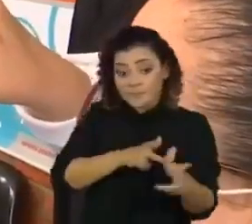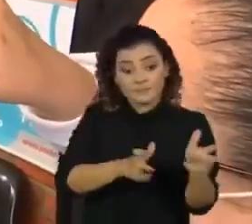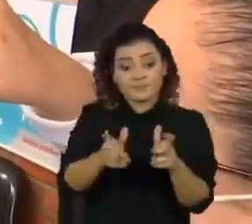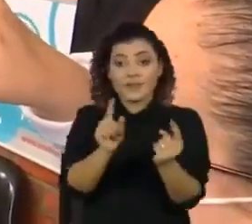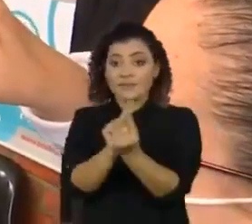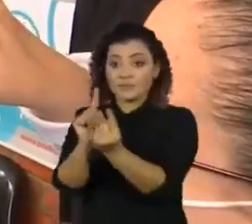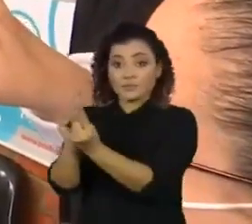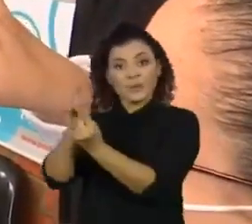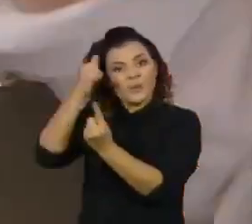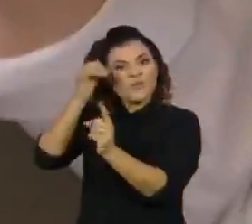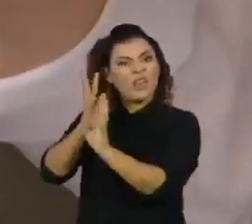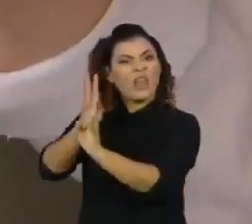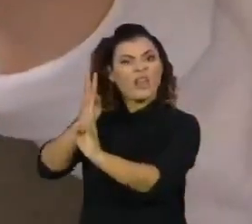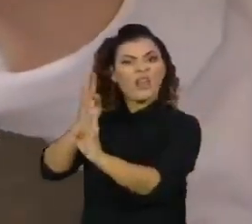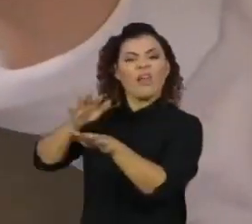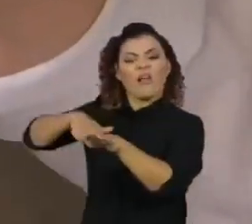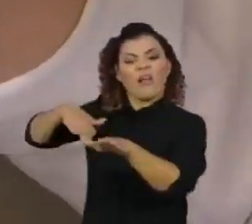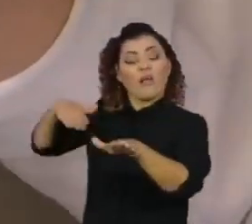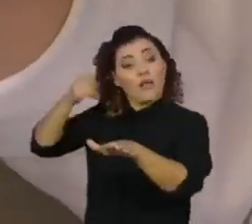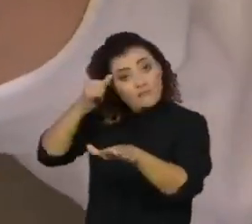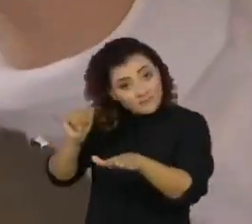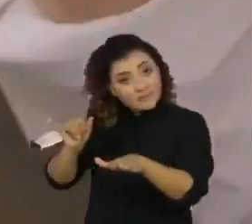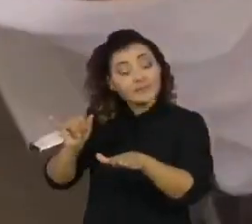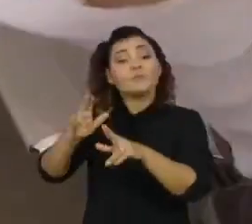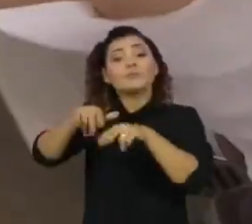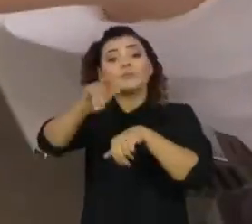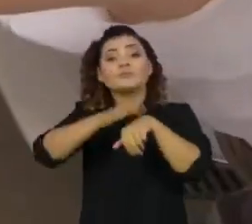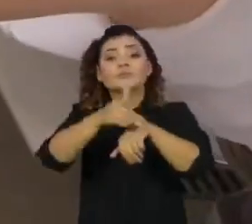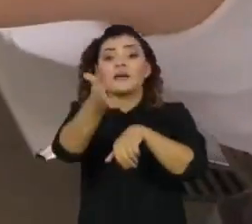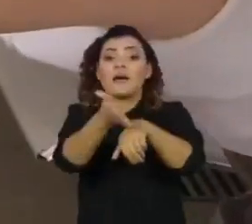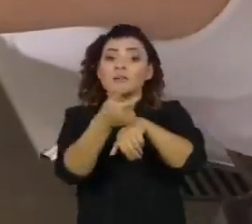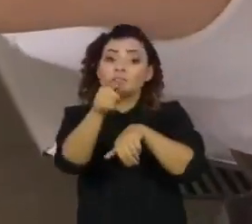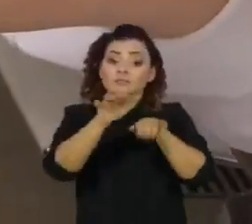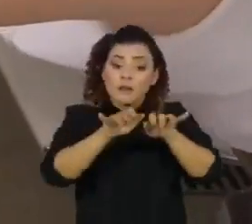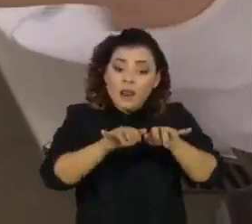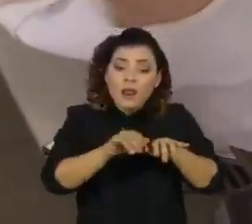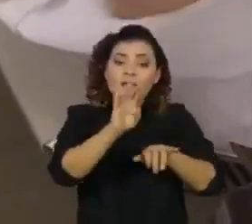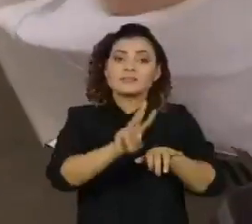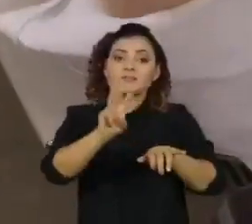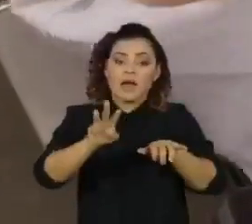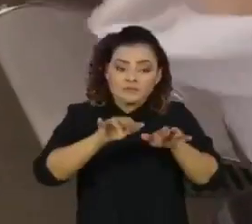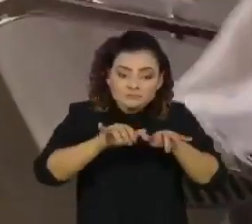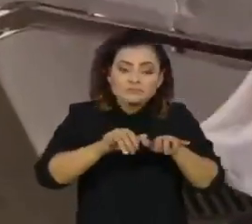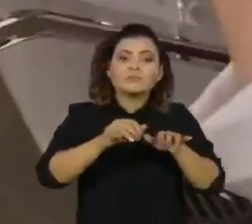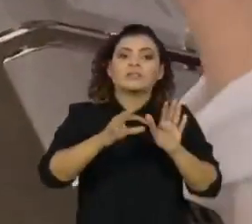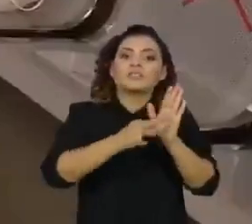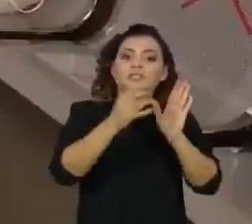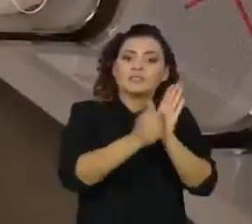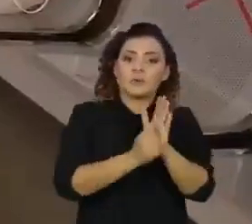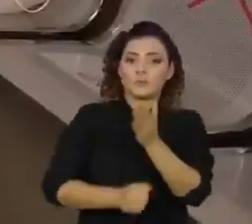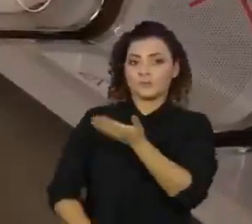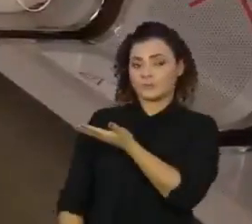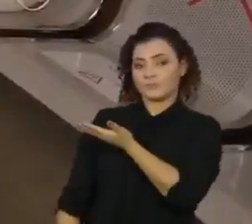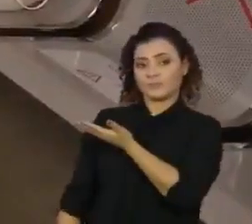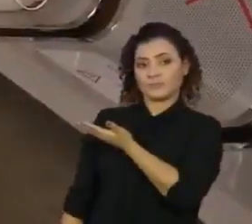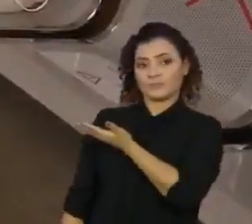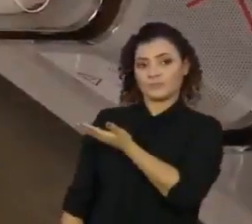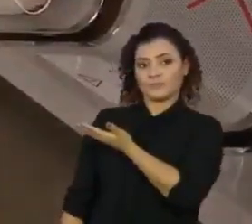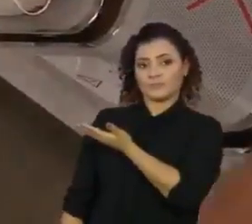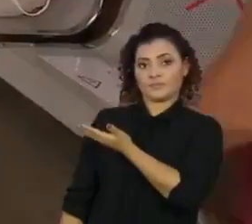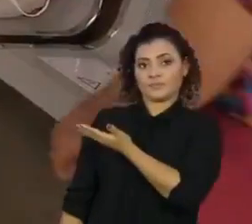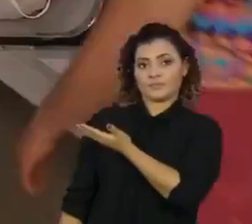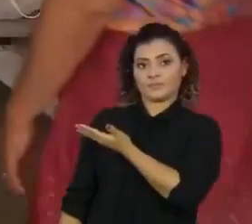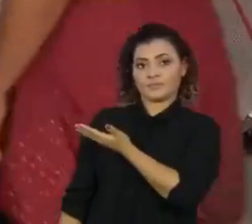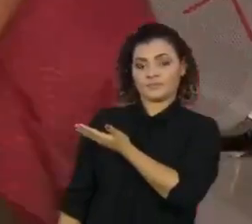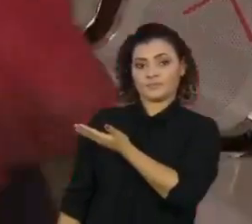e evitar aglomerações na hora da vacinação faça o pré-cadastro no site vacina já.